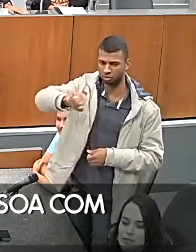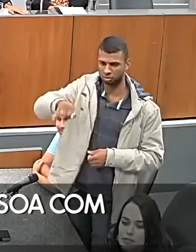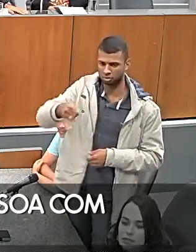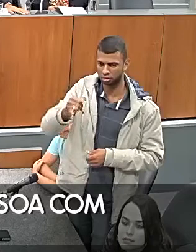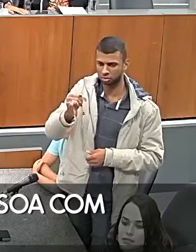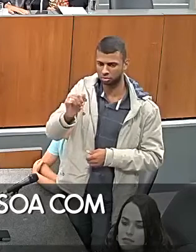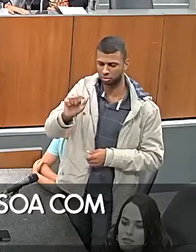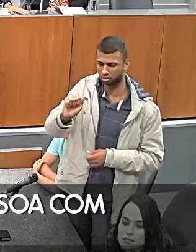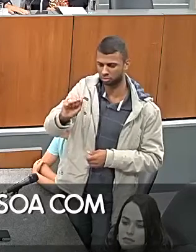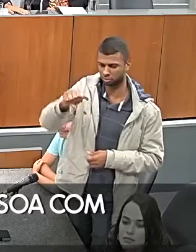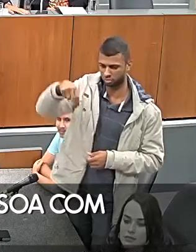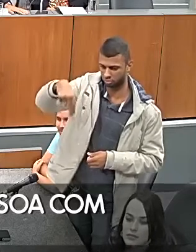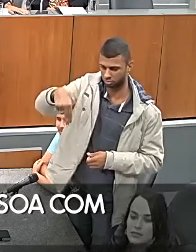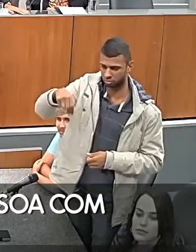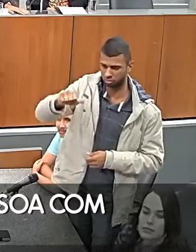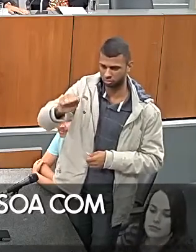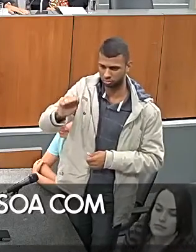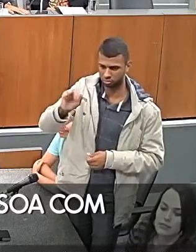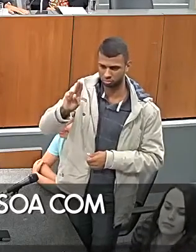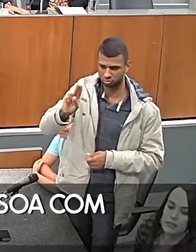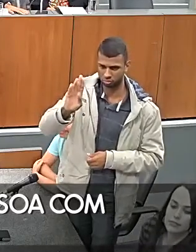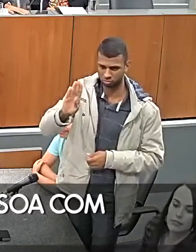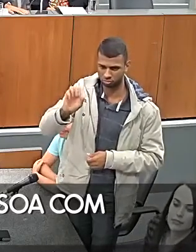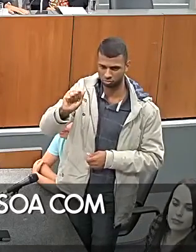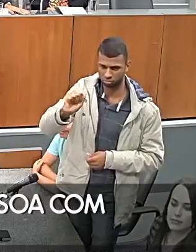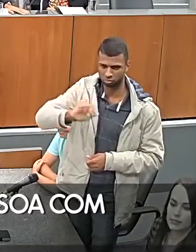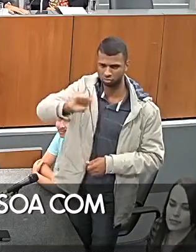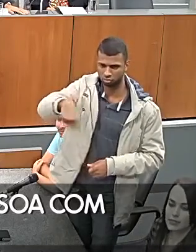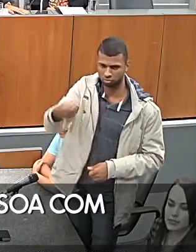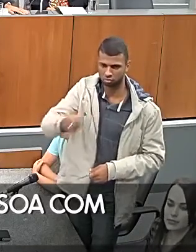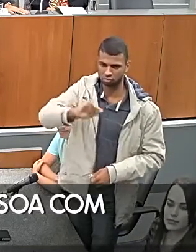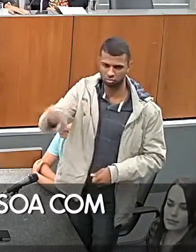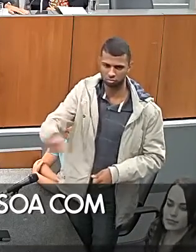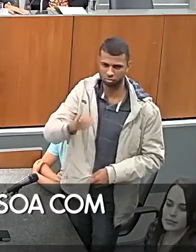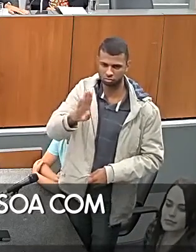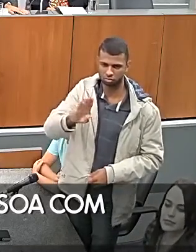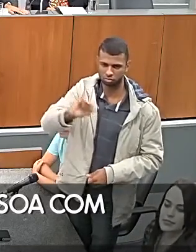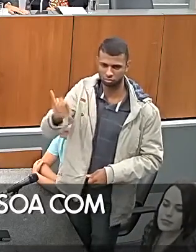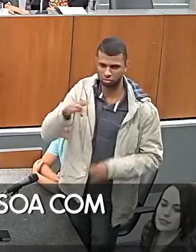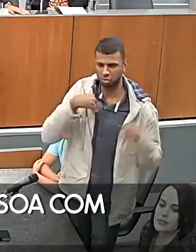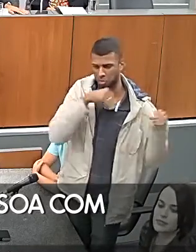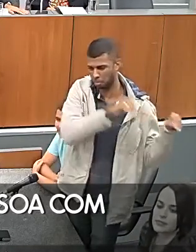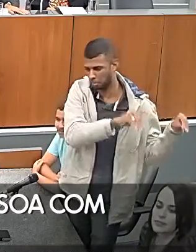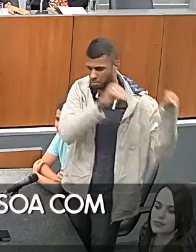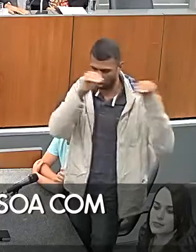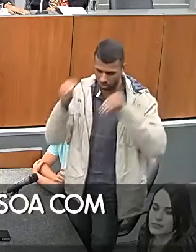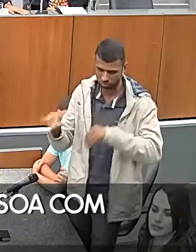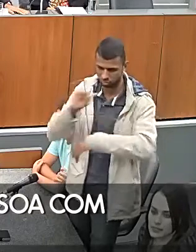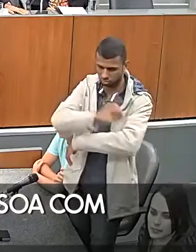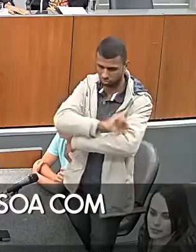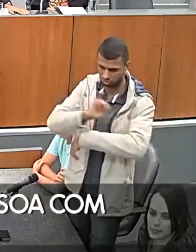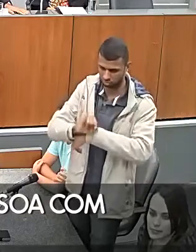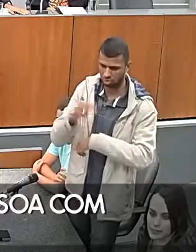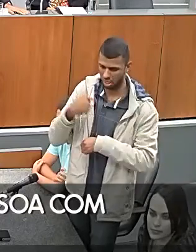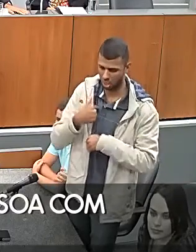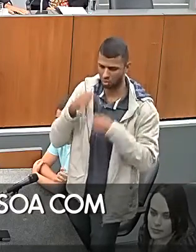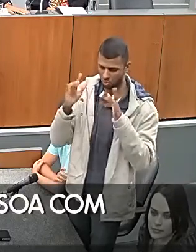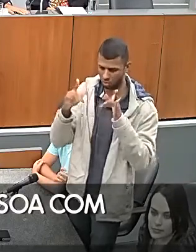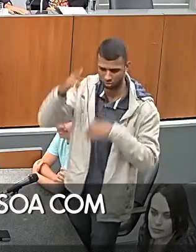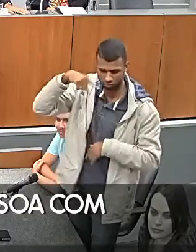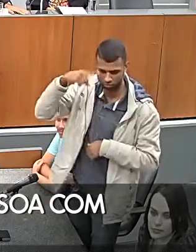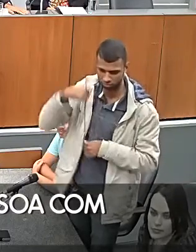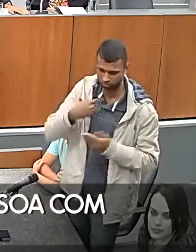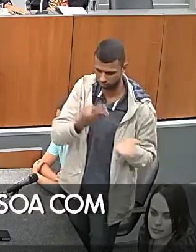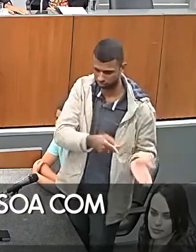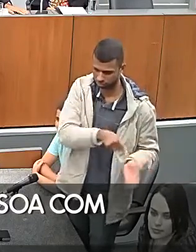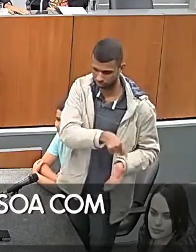nasci na cidade Além, lá em Janaúba. Este é o sinal da cidade de Janaúba. Mudei para